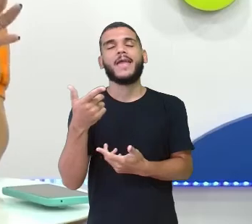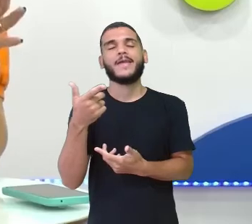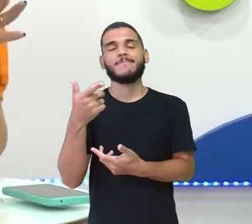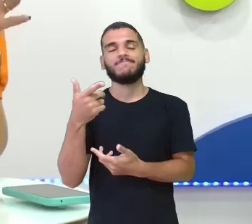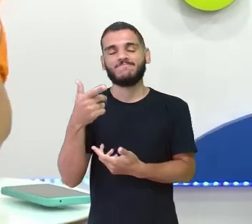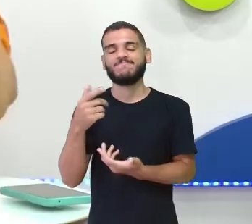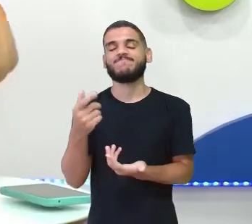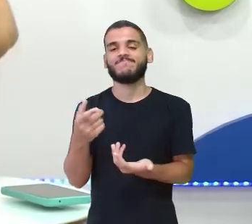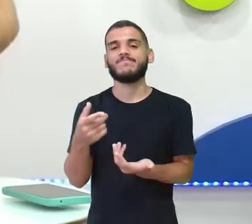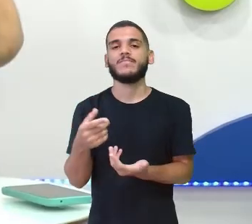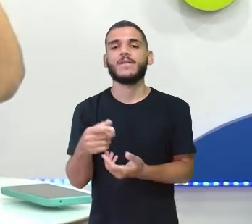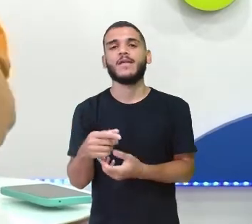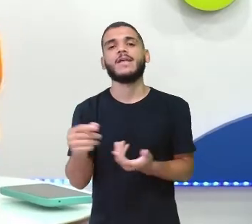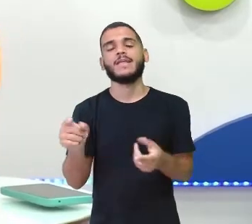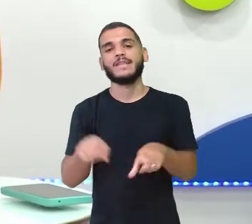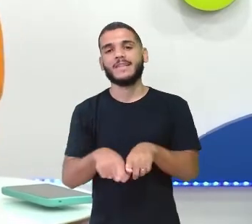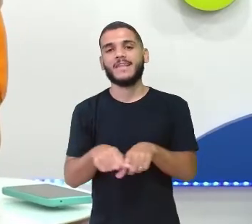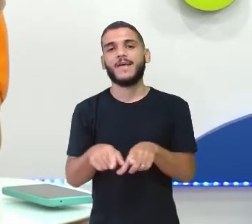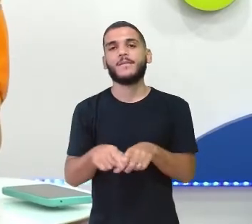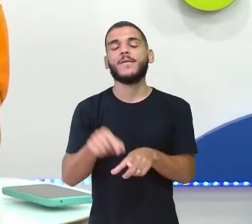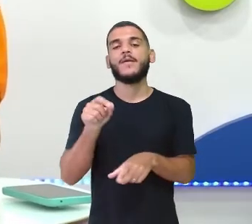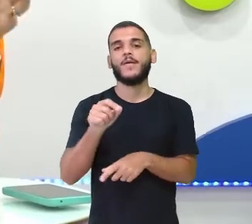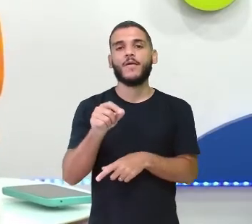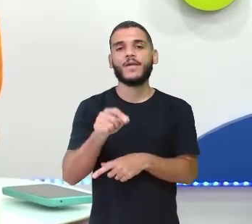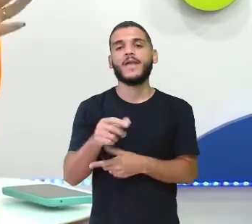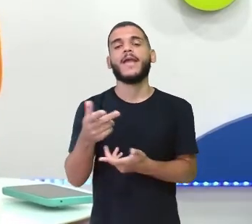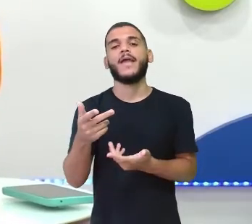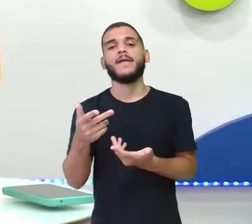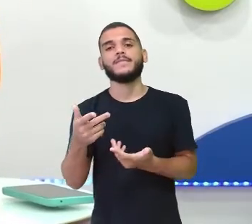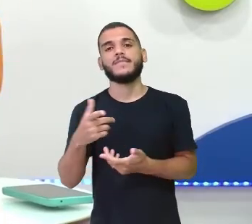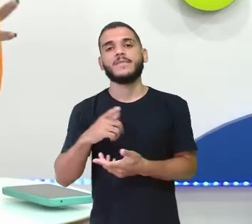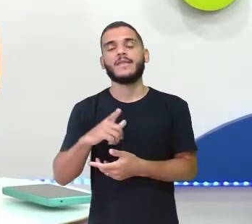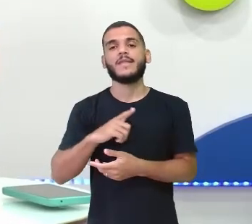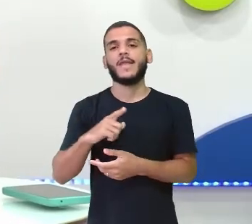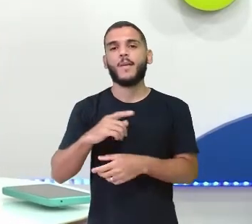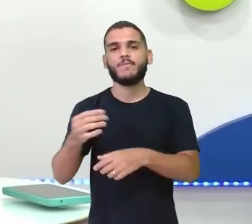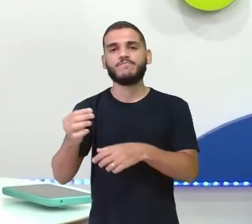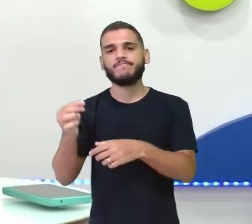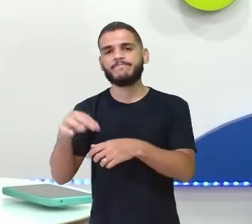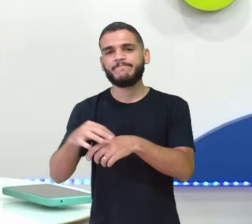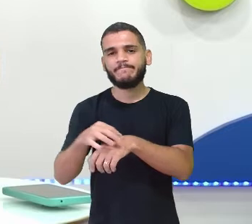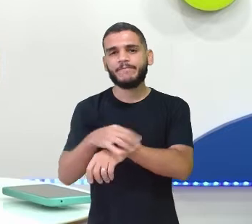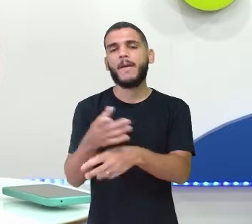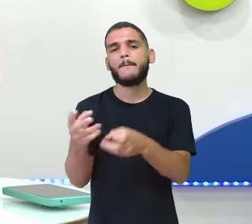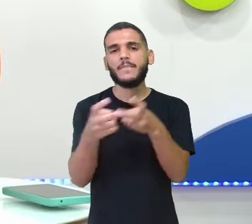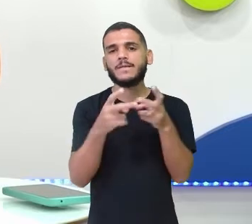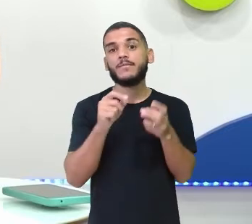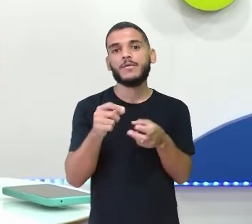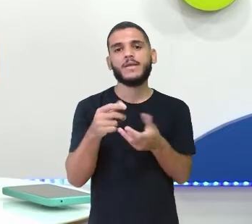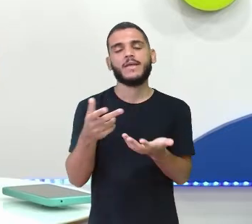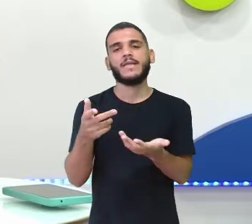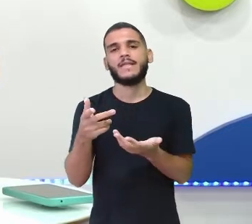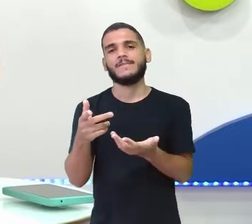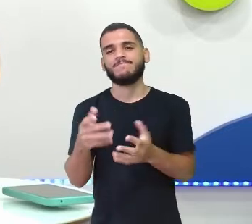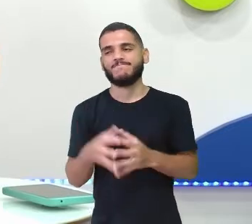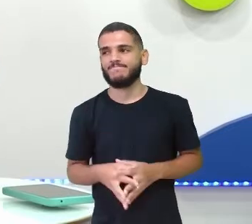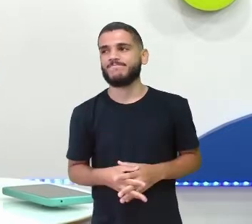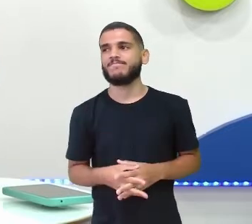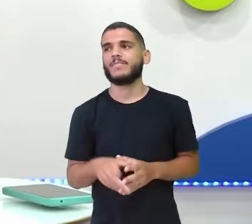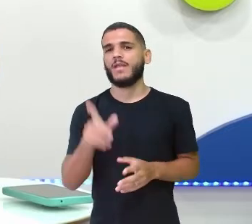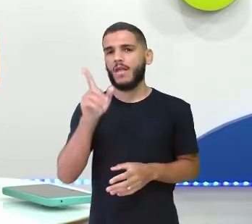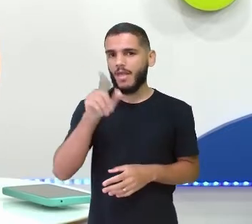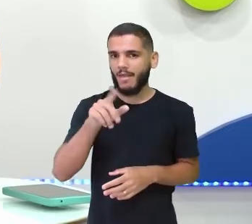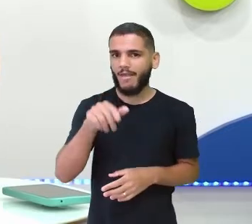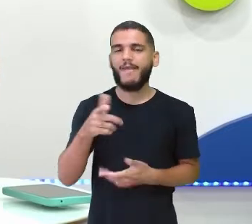não me engano, é pelas as anteninhas, né? Que percebe a vibração ali do ambiente. Estão vendo? Não é